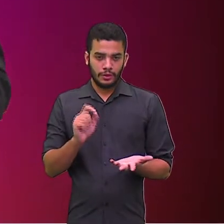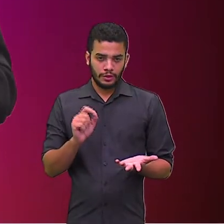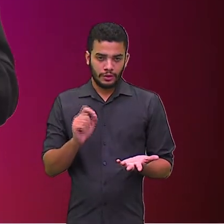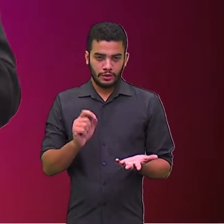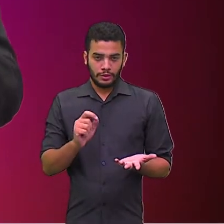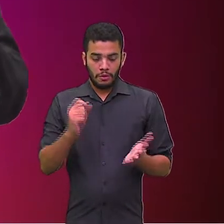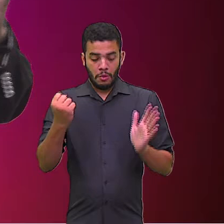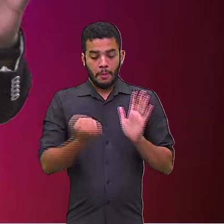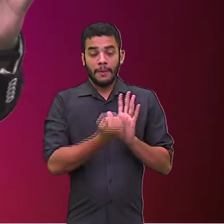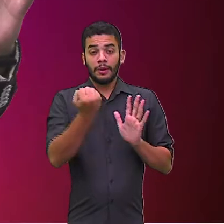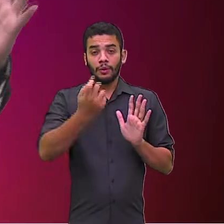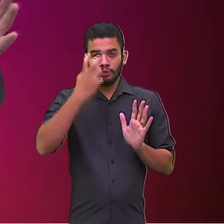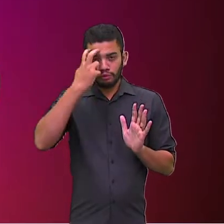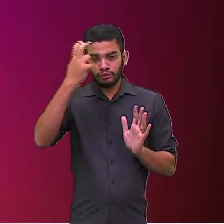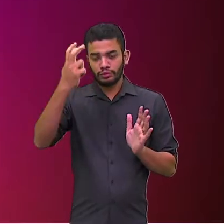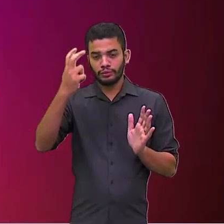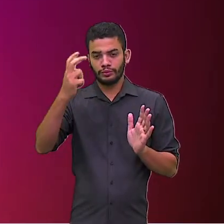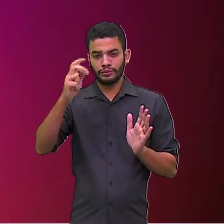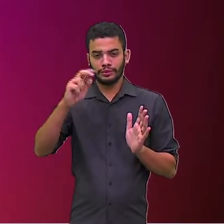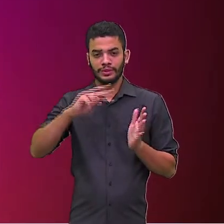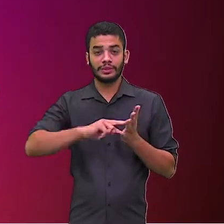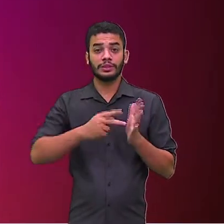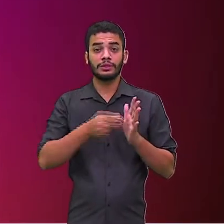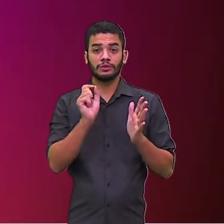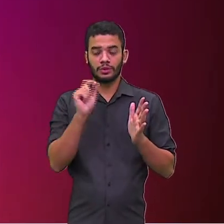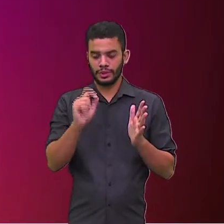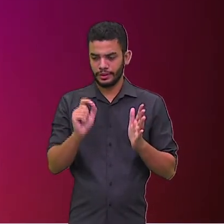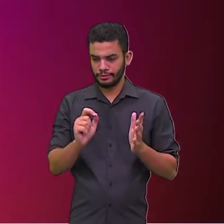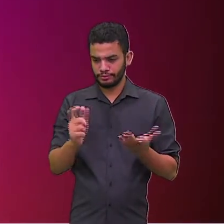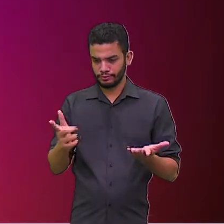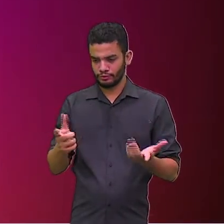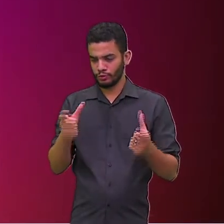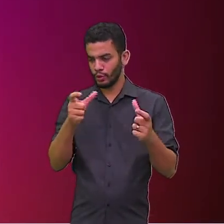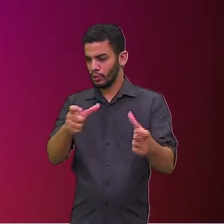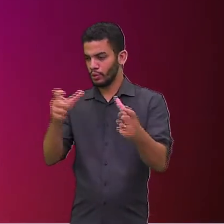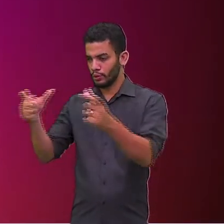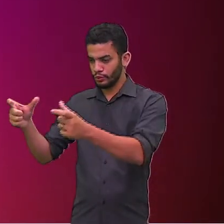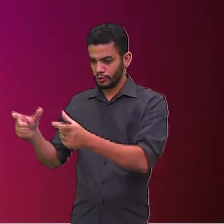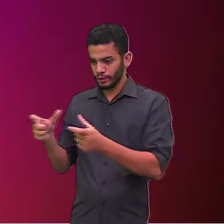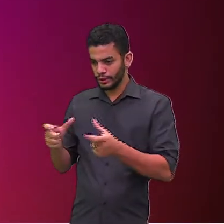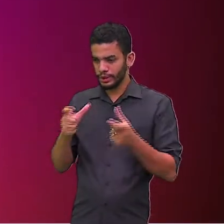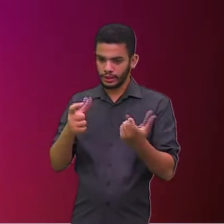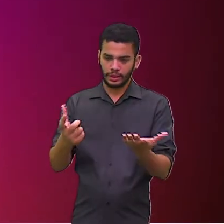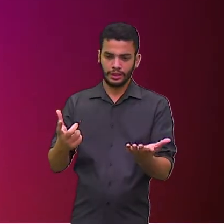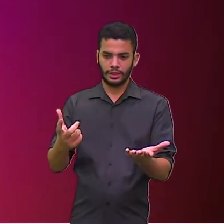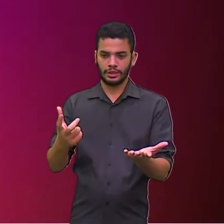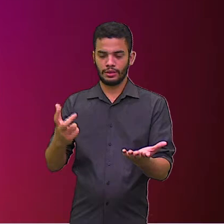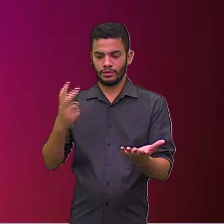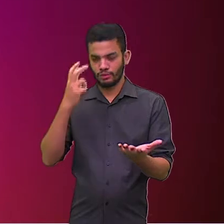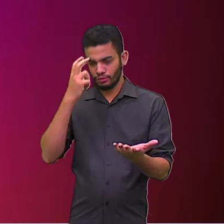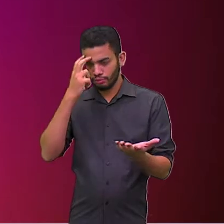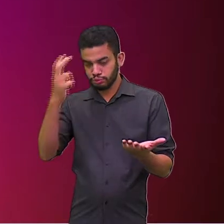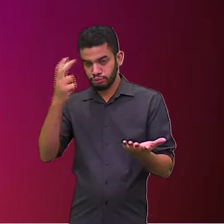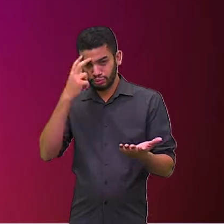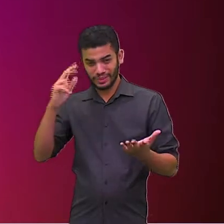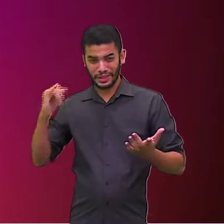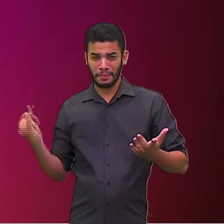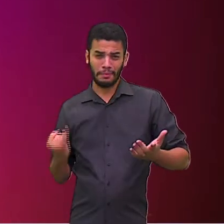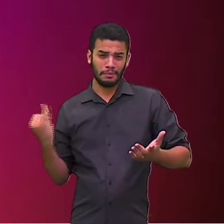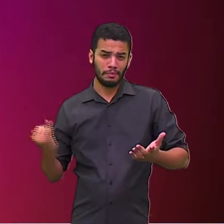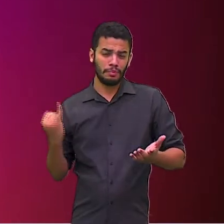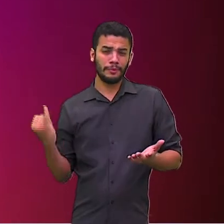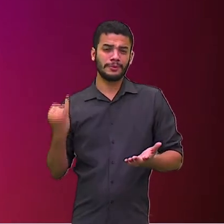cultural é tudo aquilo que possui importância histórica e cultural para um país ou uma pequena